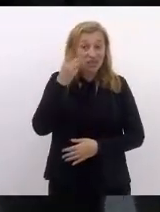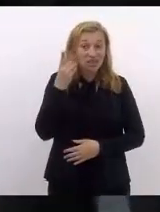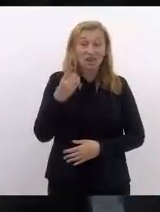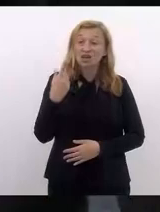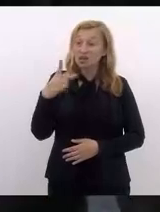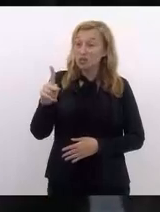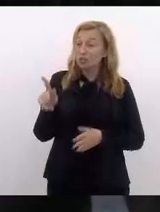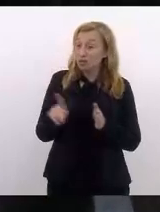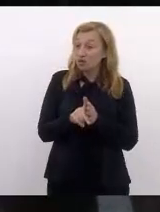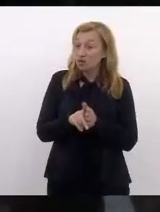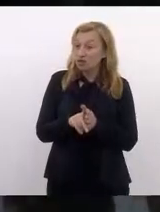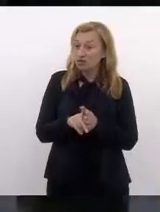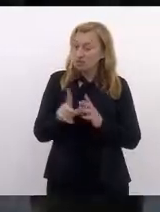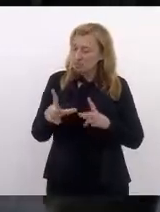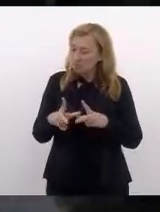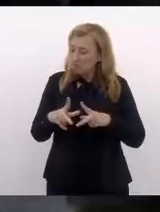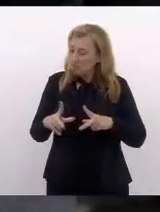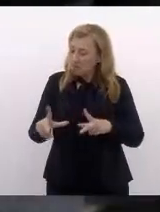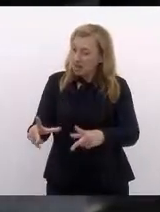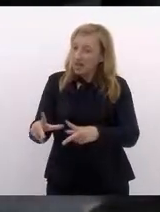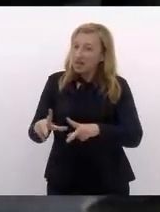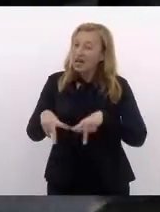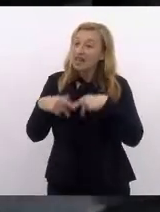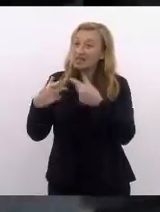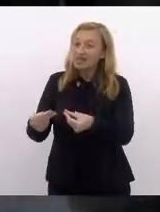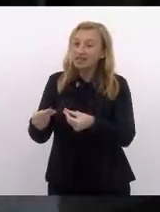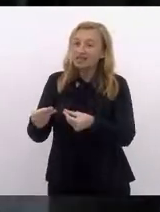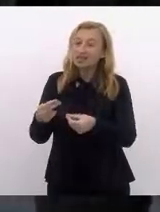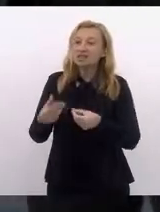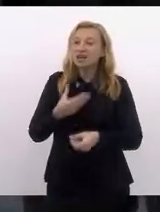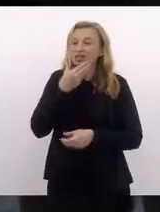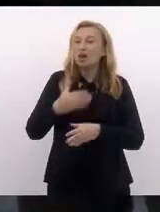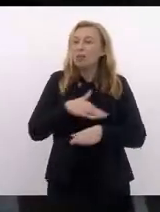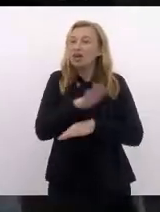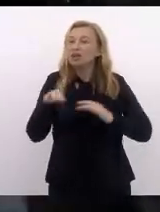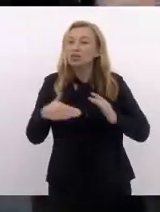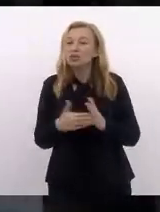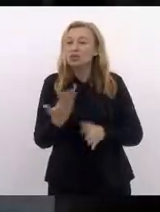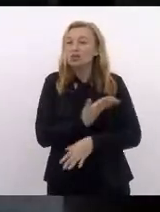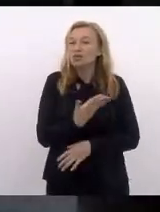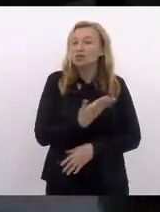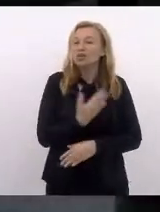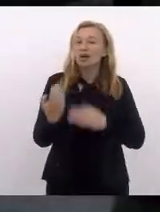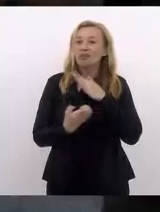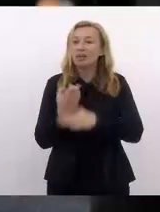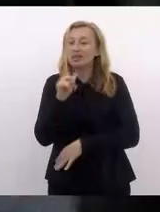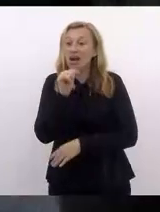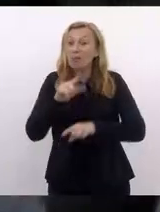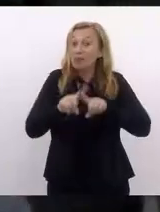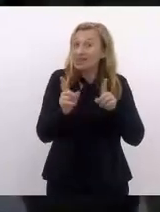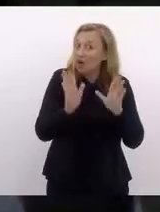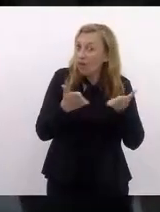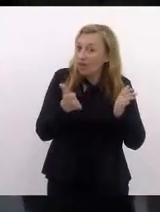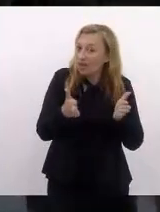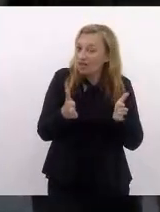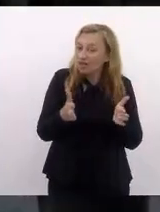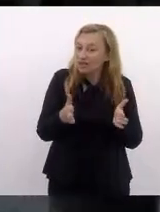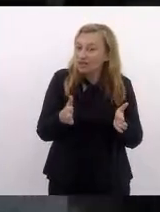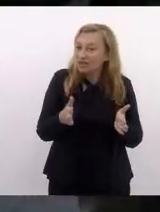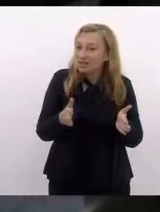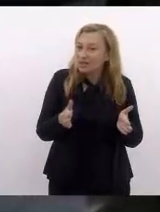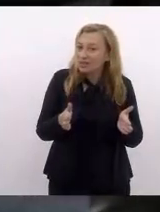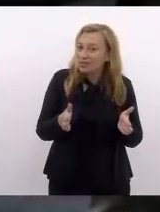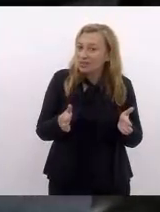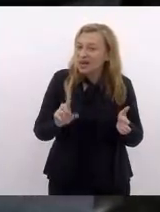e seu projeto é um presente de Natal para todos nossos amigos da Cedae agora é